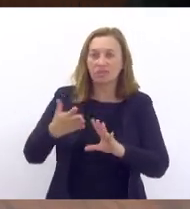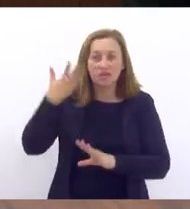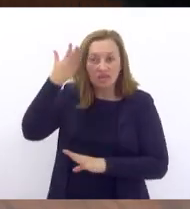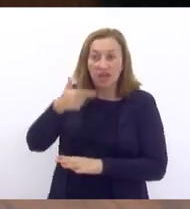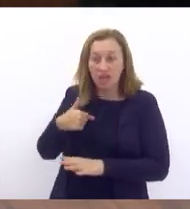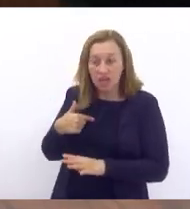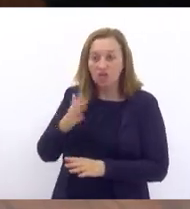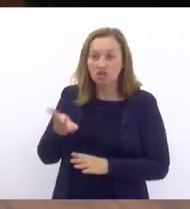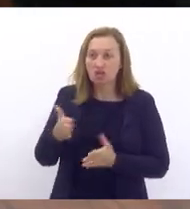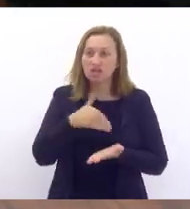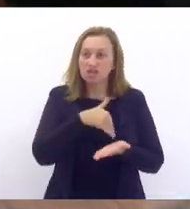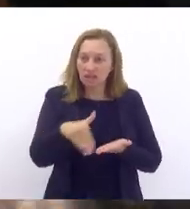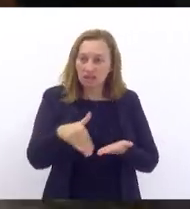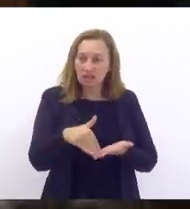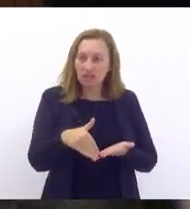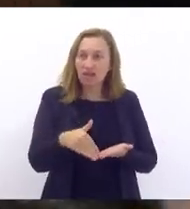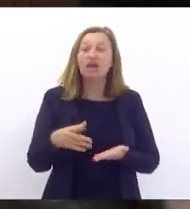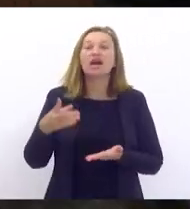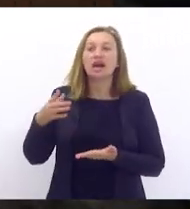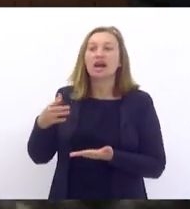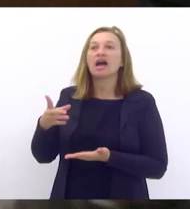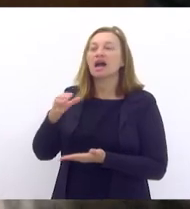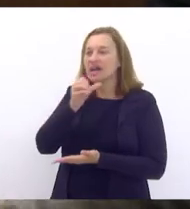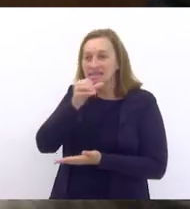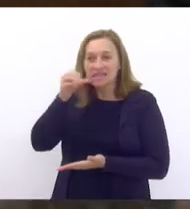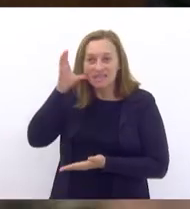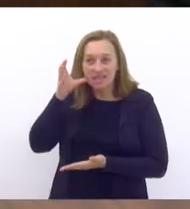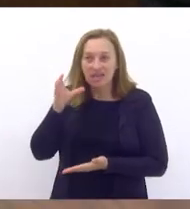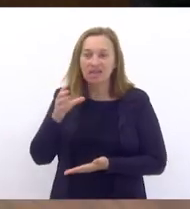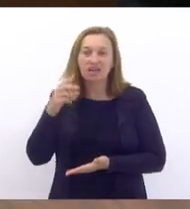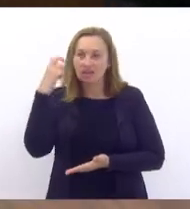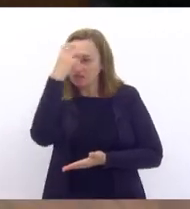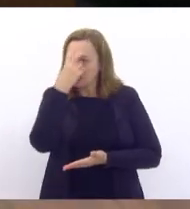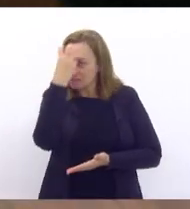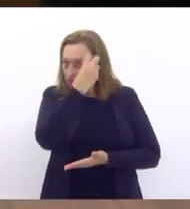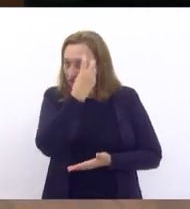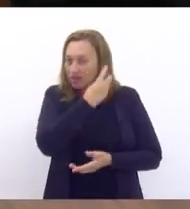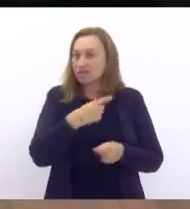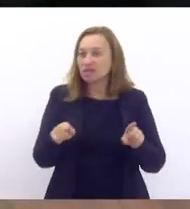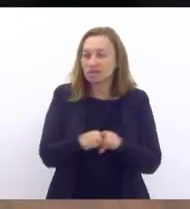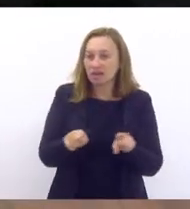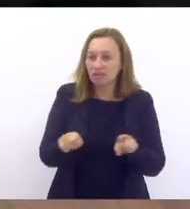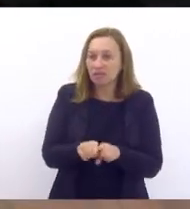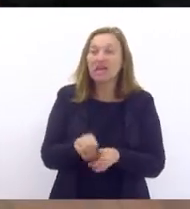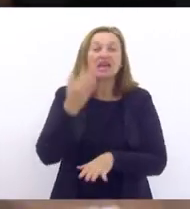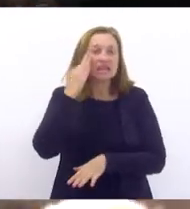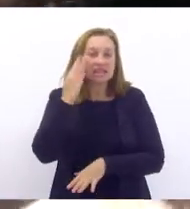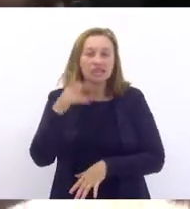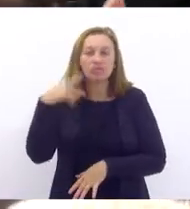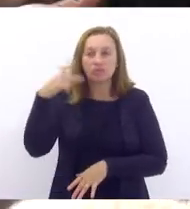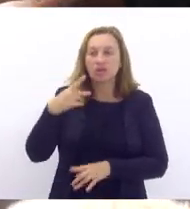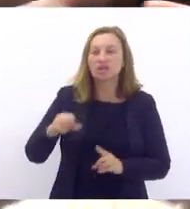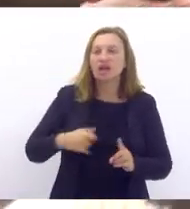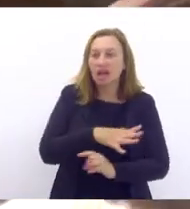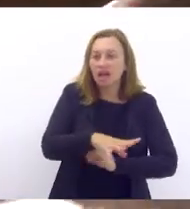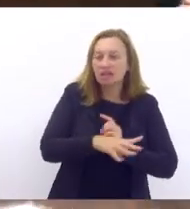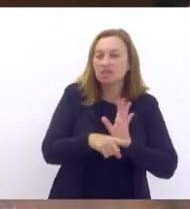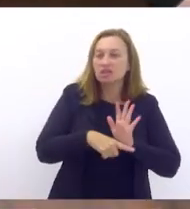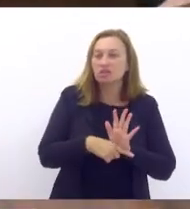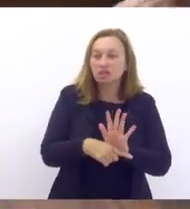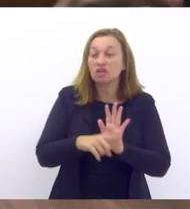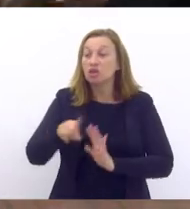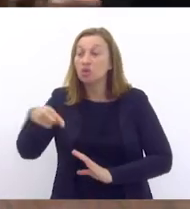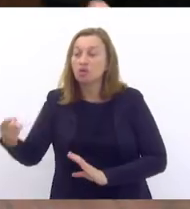fui secretária, a Célia já foi secretária, a Verônica Lima também entende da política socioassistencial e tantos